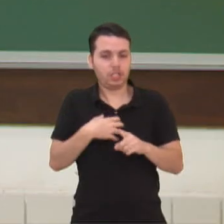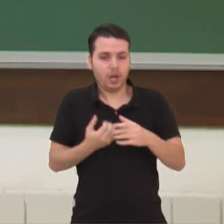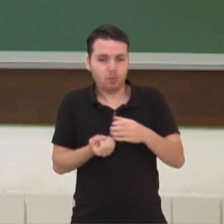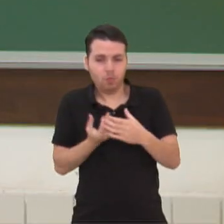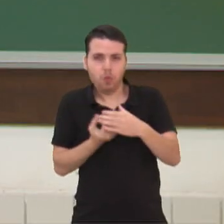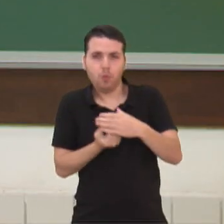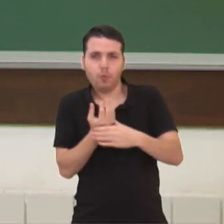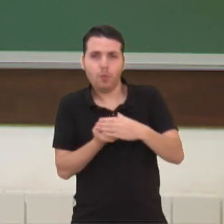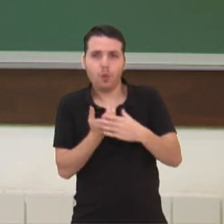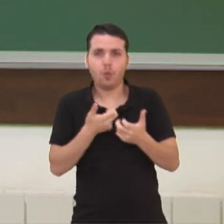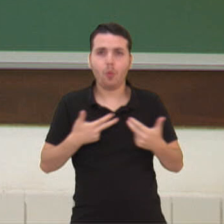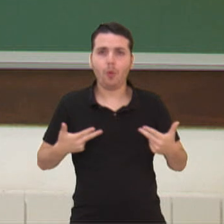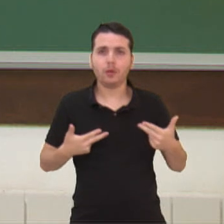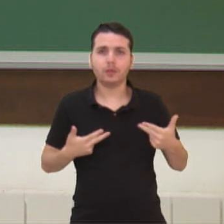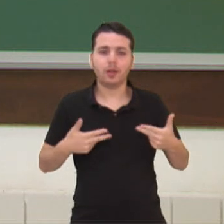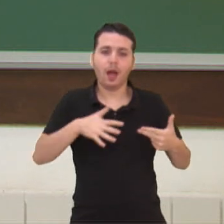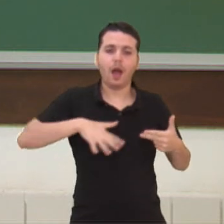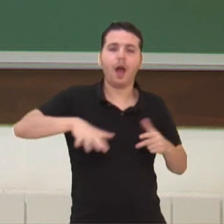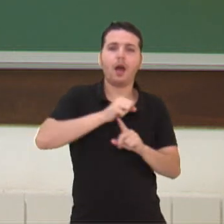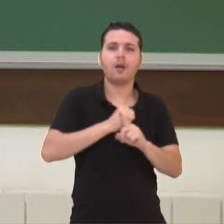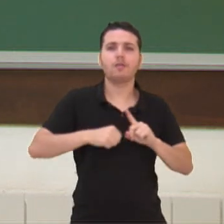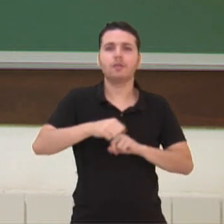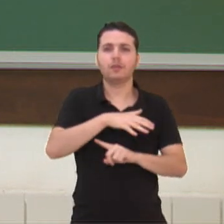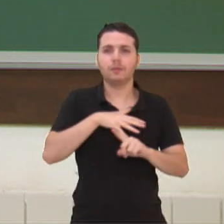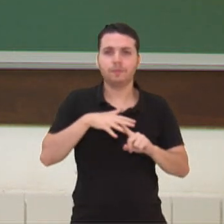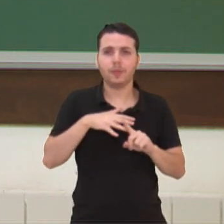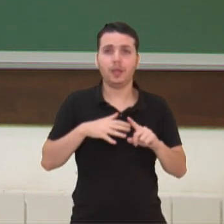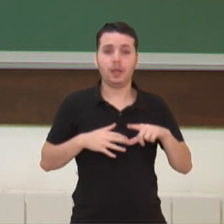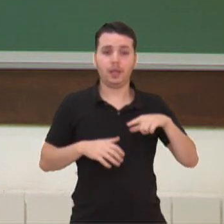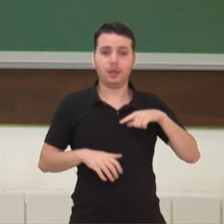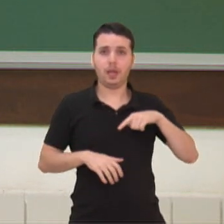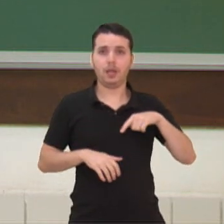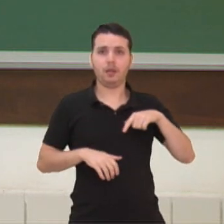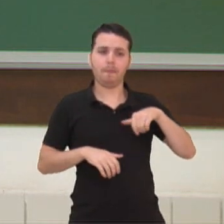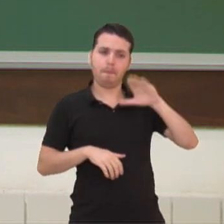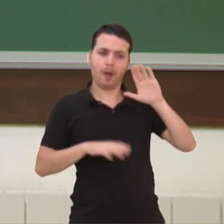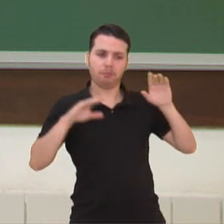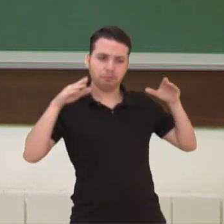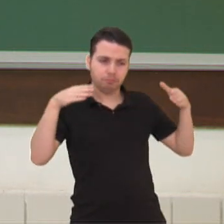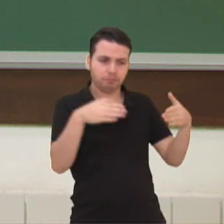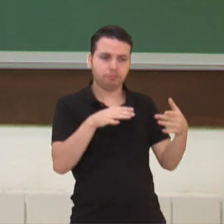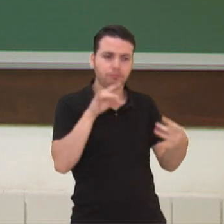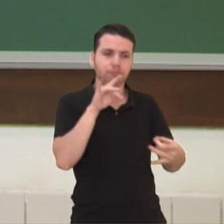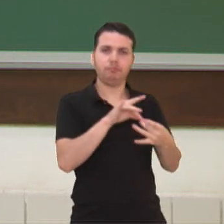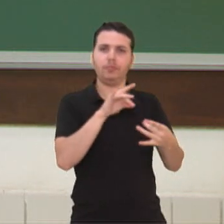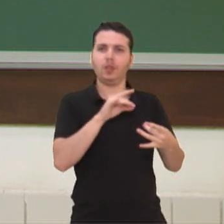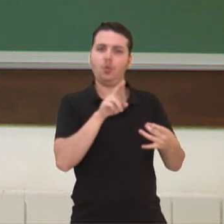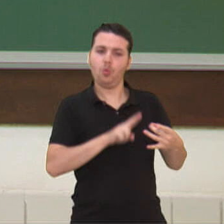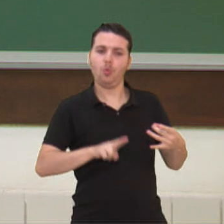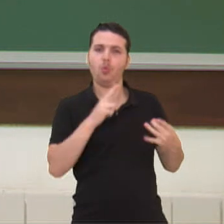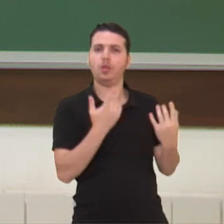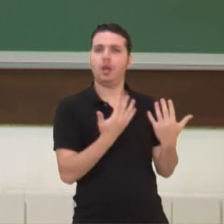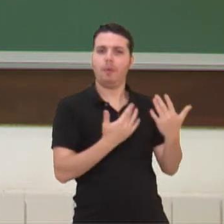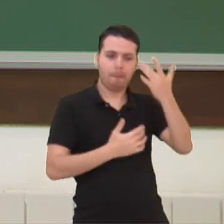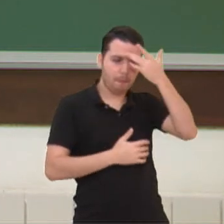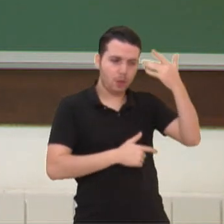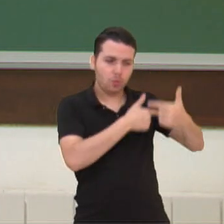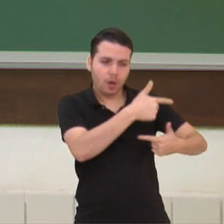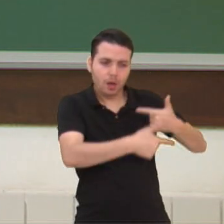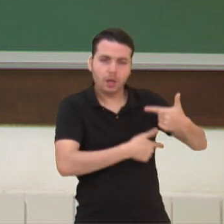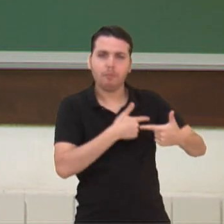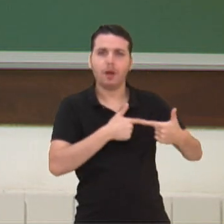produtivo, nós percebemos aí uma maior especialização da mão de obra, nós percebemos aí a expansão